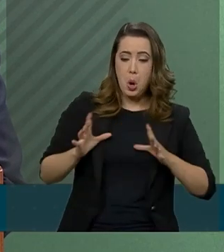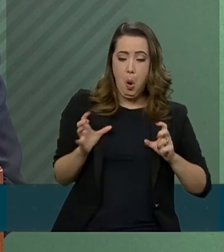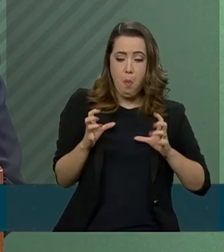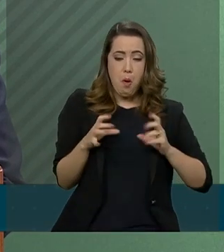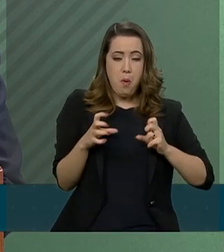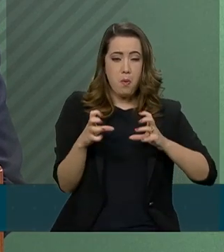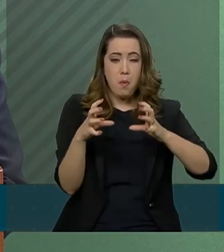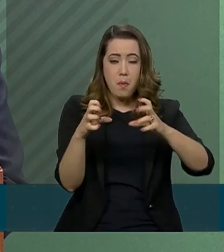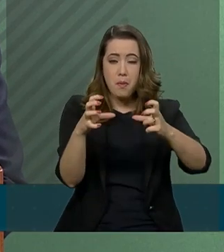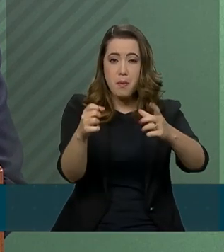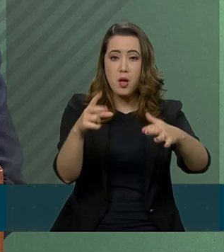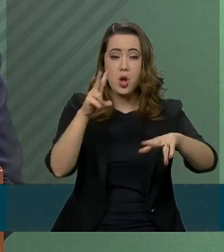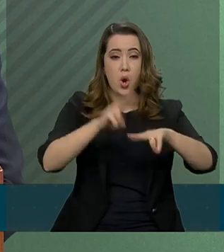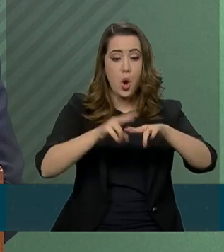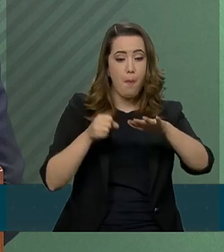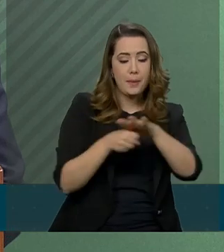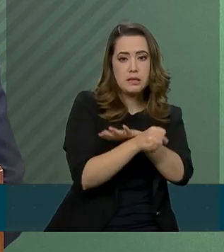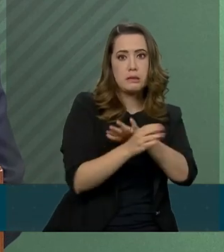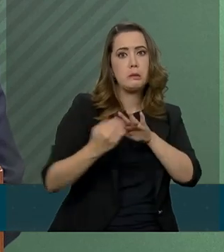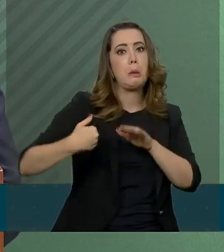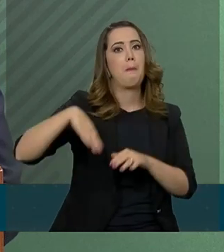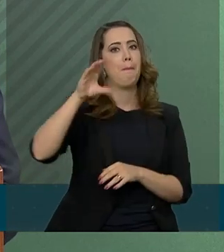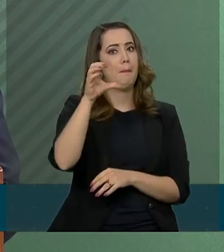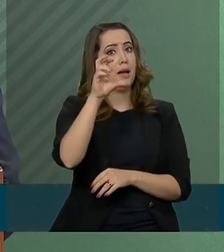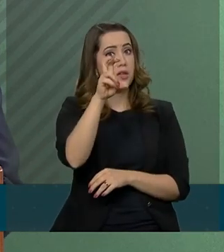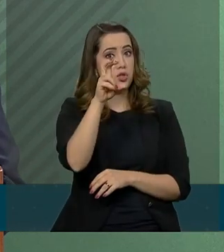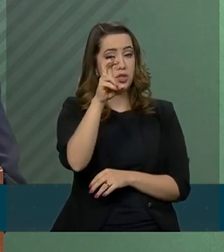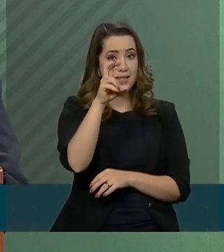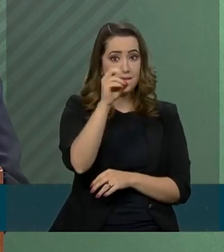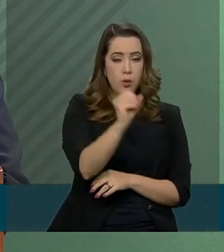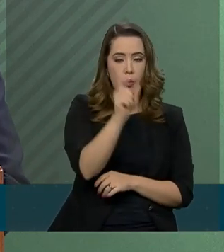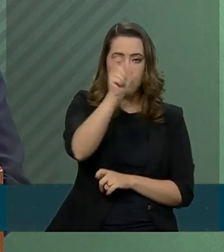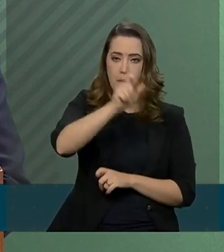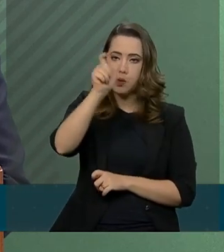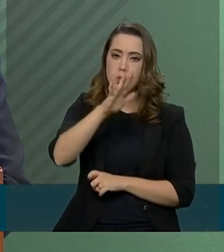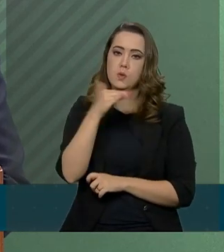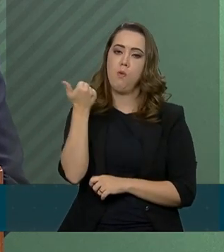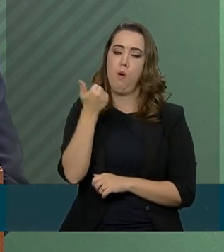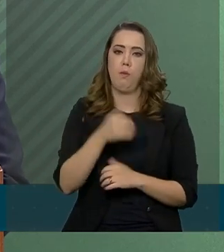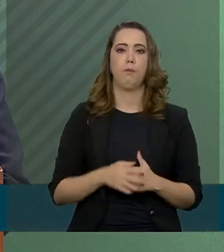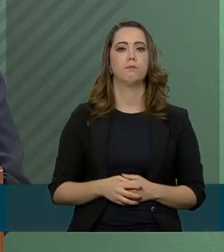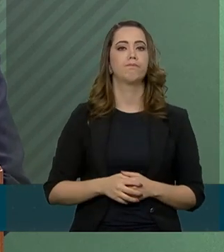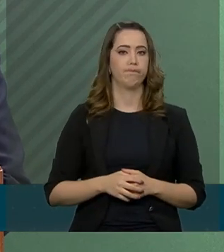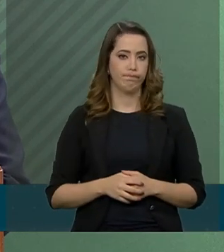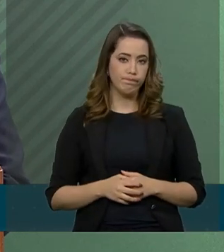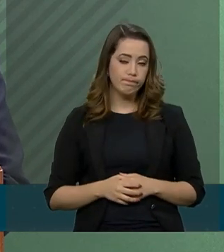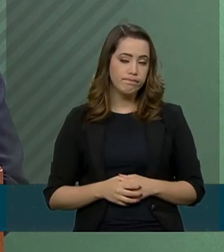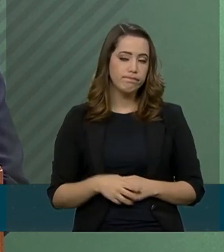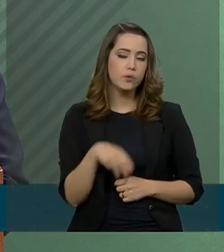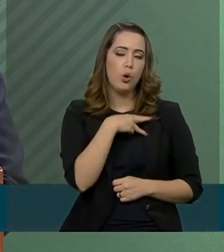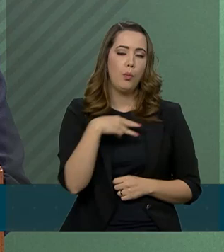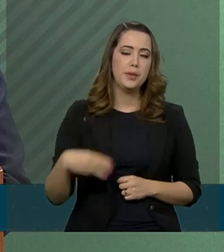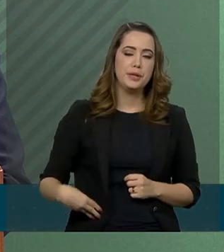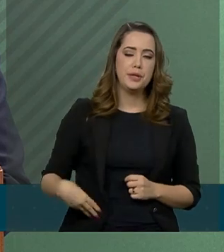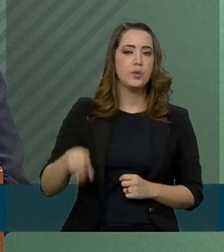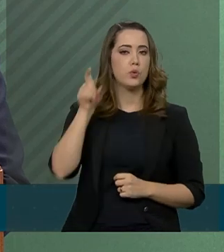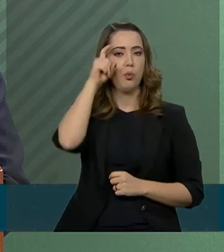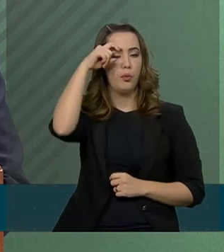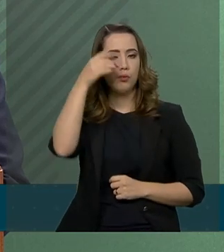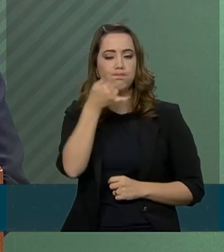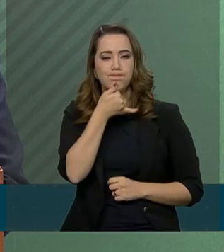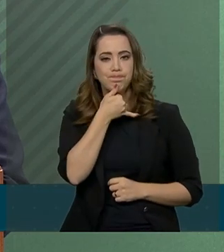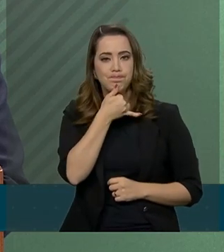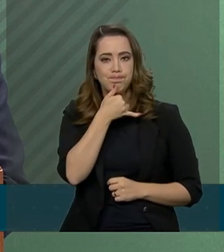de Altamira, Pará, e deixou mais de 50 mortes. O ministro Sérgio Moro lamentou as mortes e